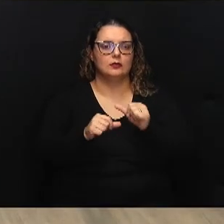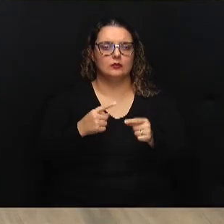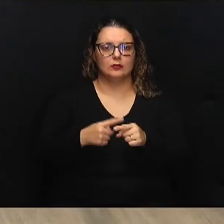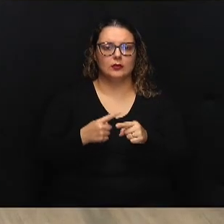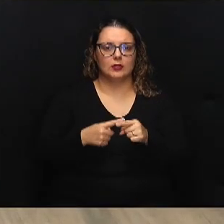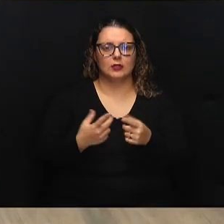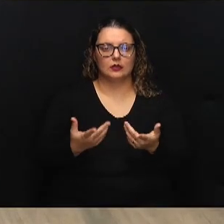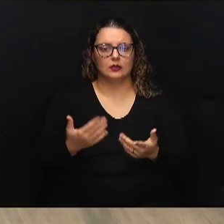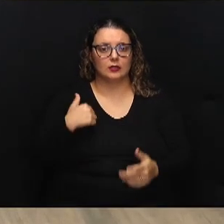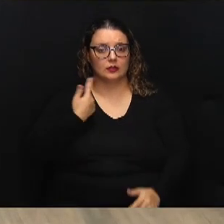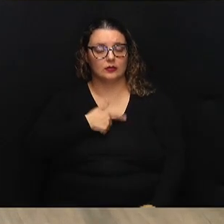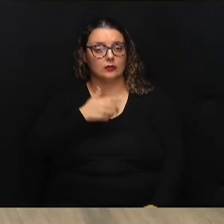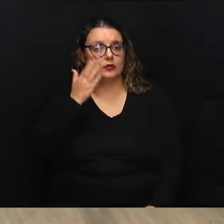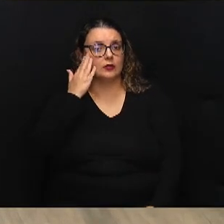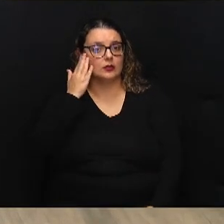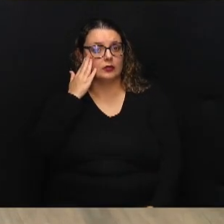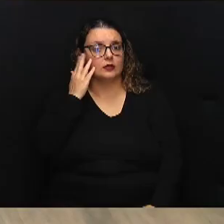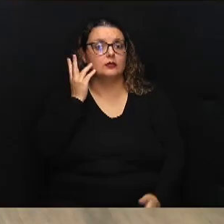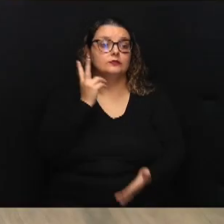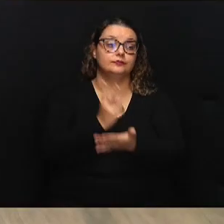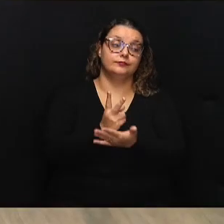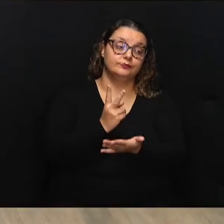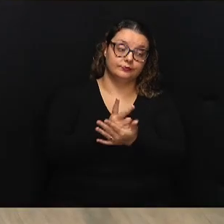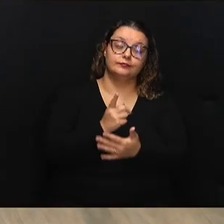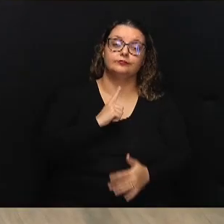assim, a gente sabe que sempre teve,